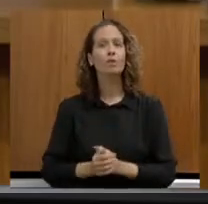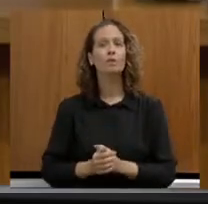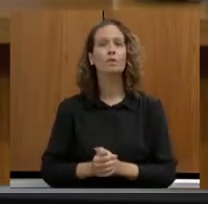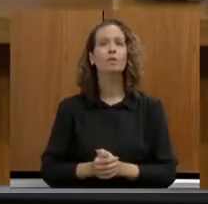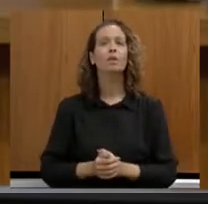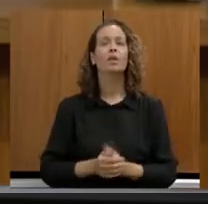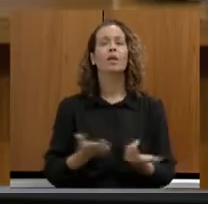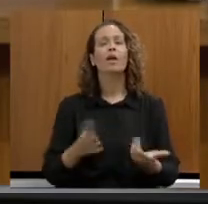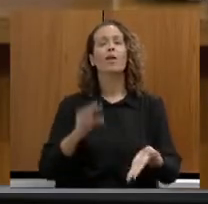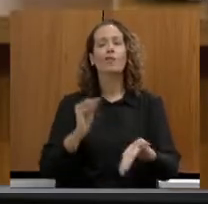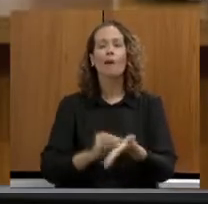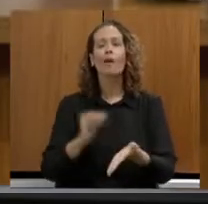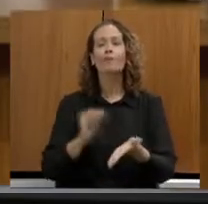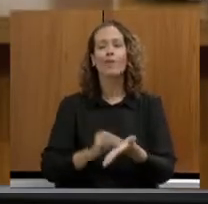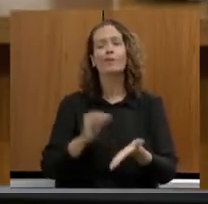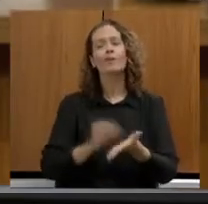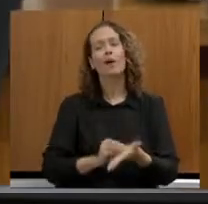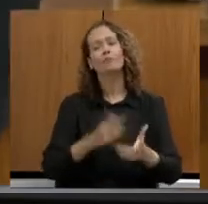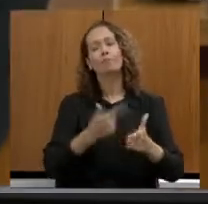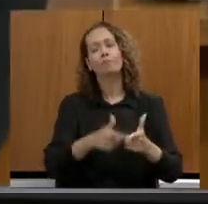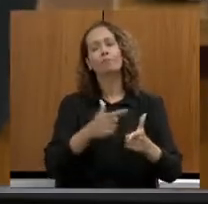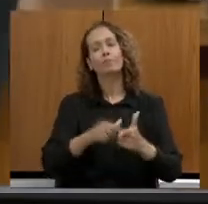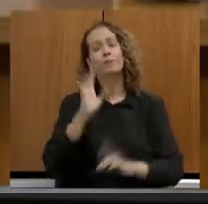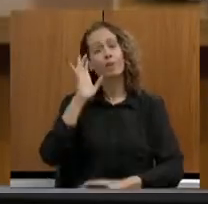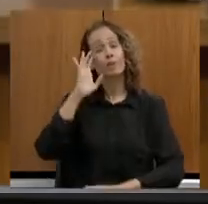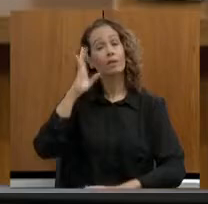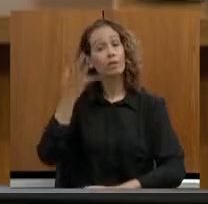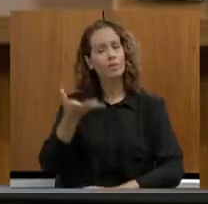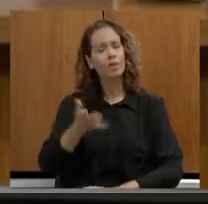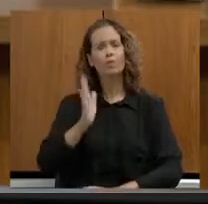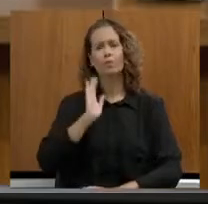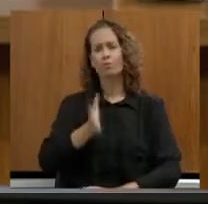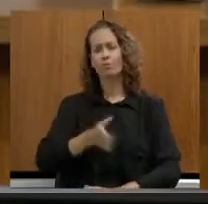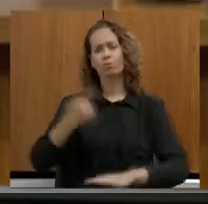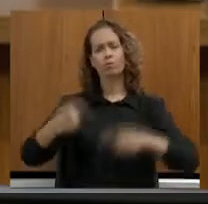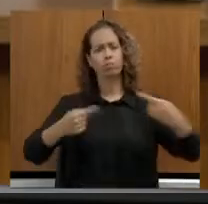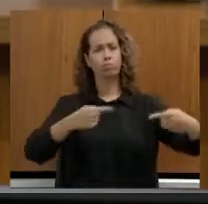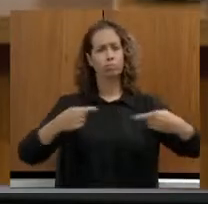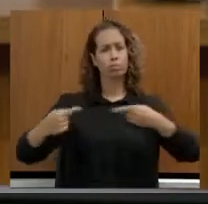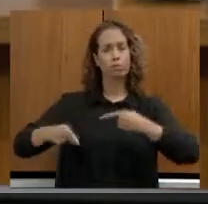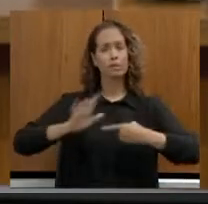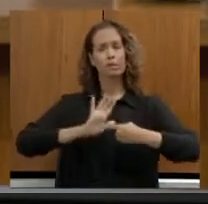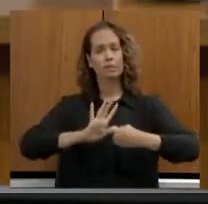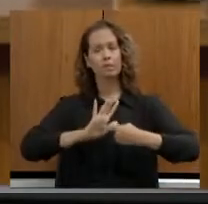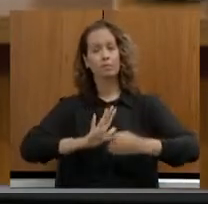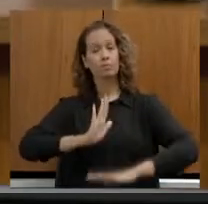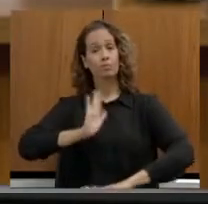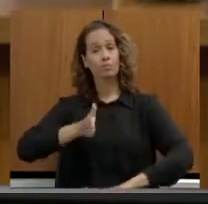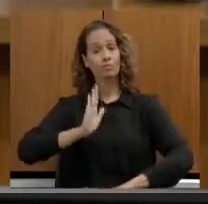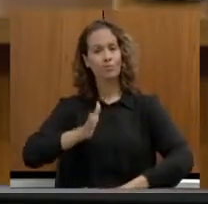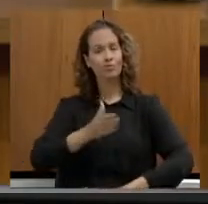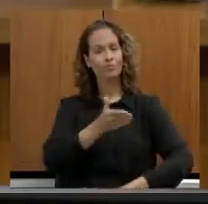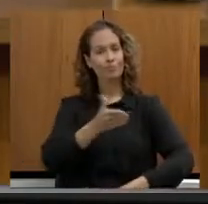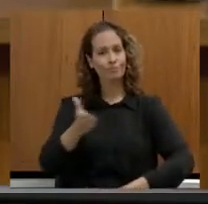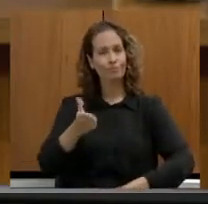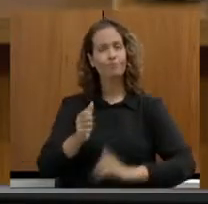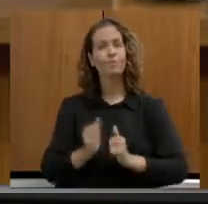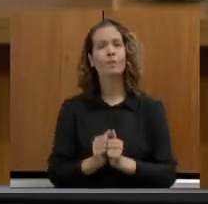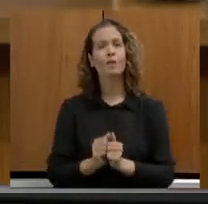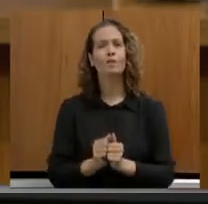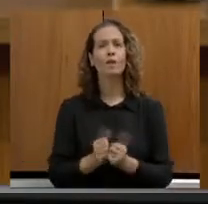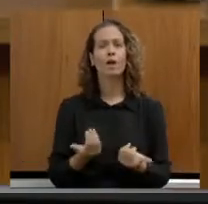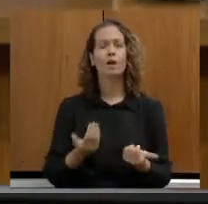dependência foram resolvidas né Foi algo muito debatido é muito próximo a senhora tava muito